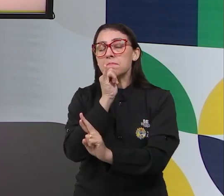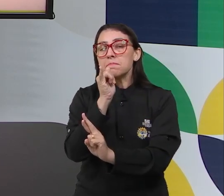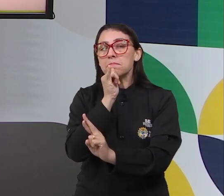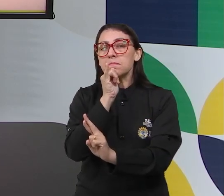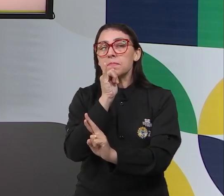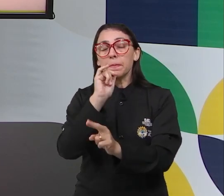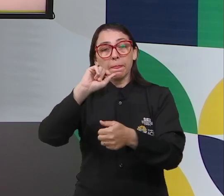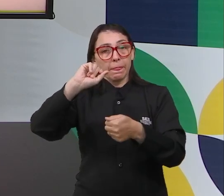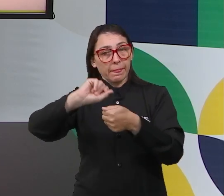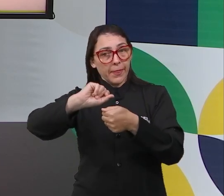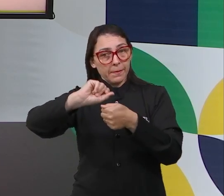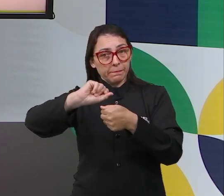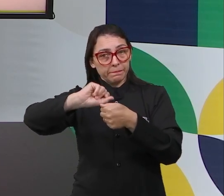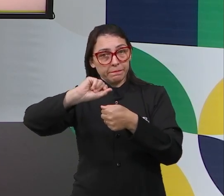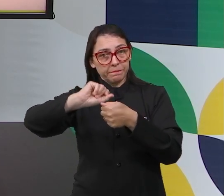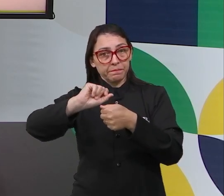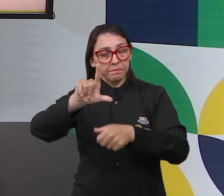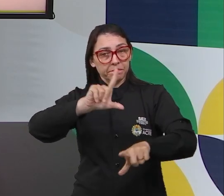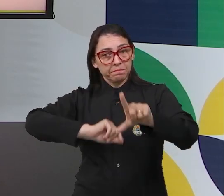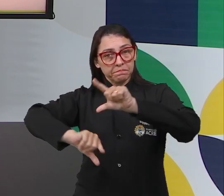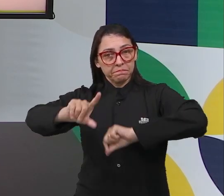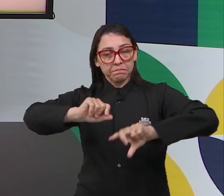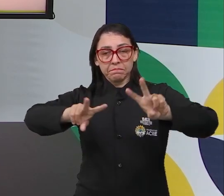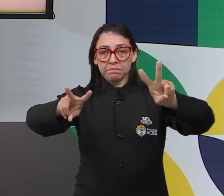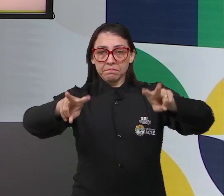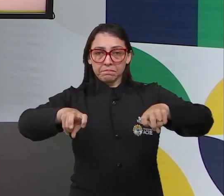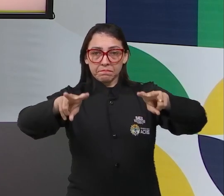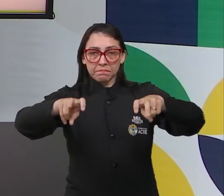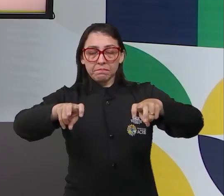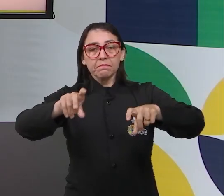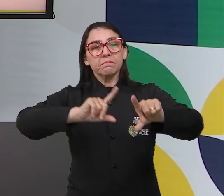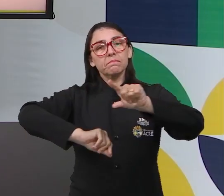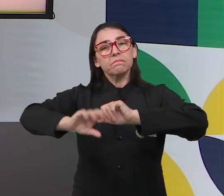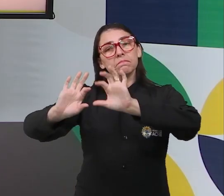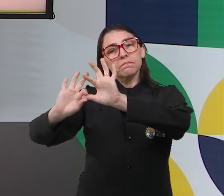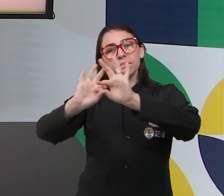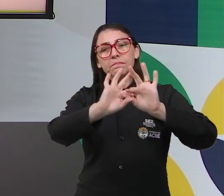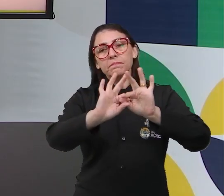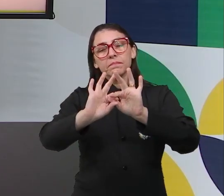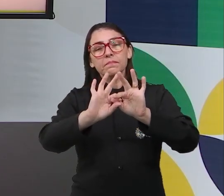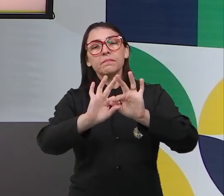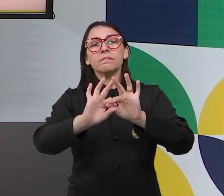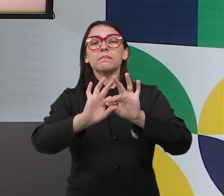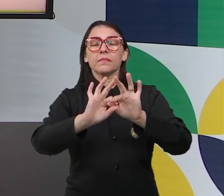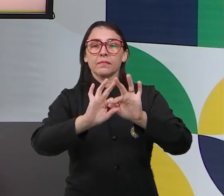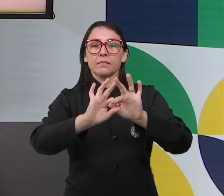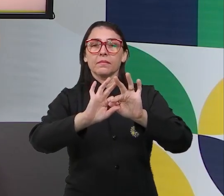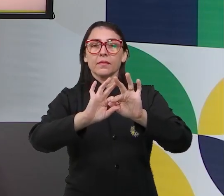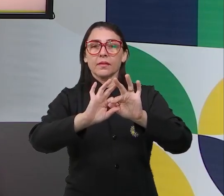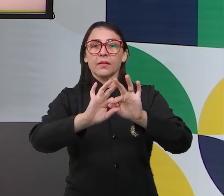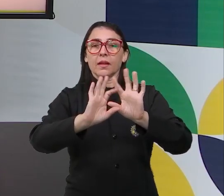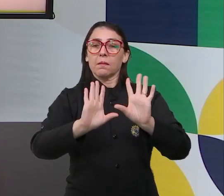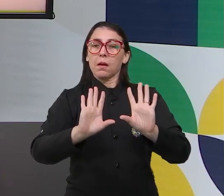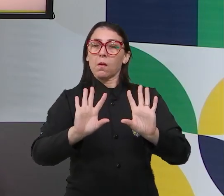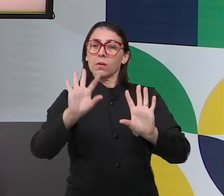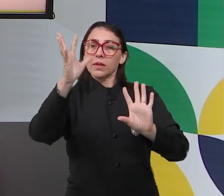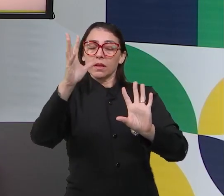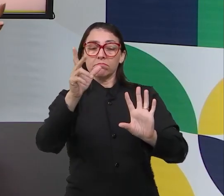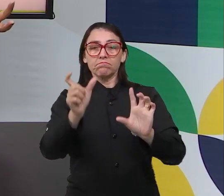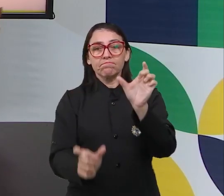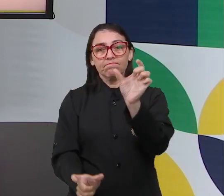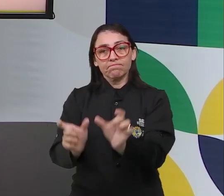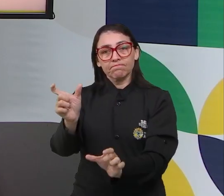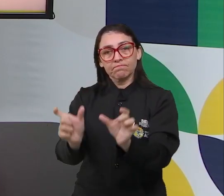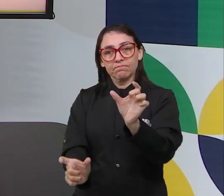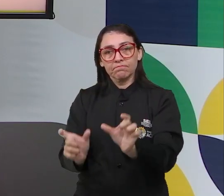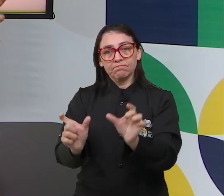que é feito, escolhido um tema, escolhido um contexto para se colocar a cena, e as pessoas